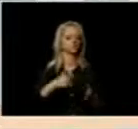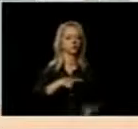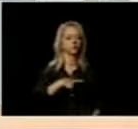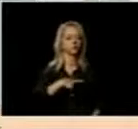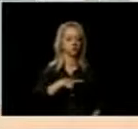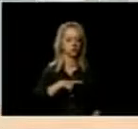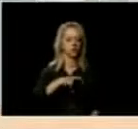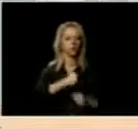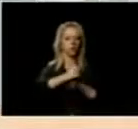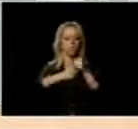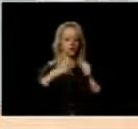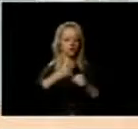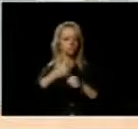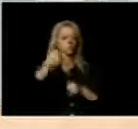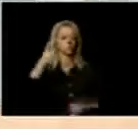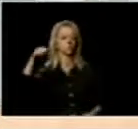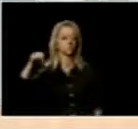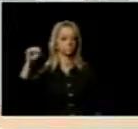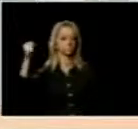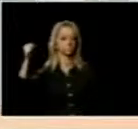1985, com